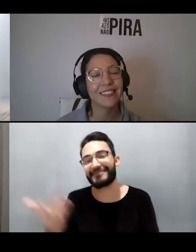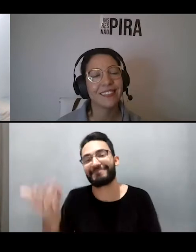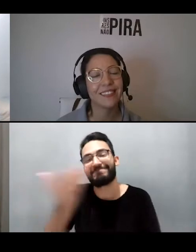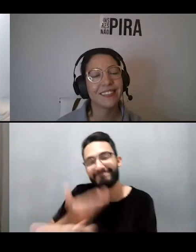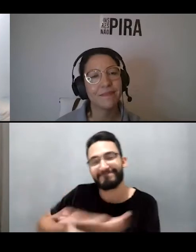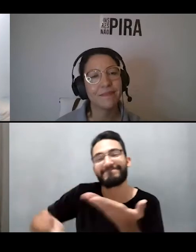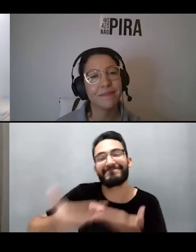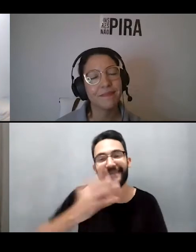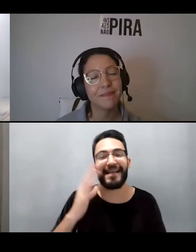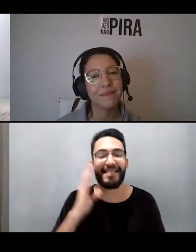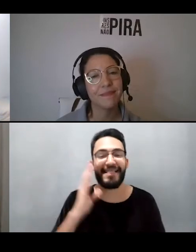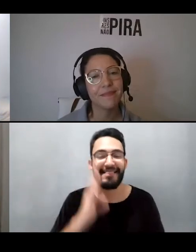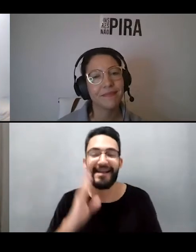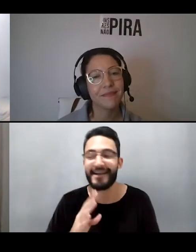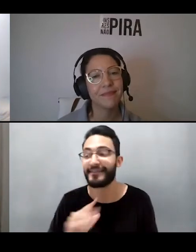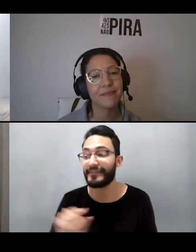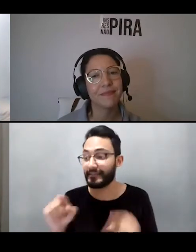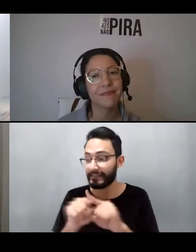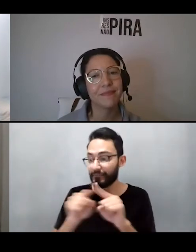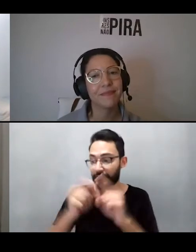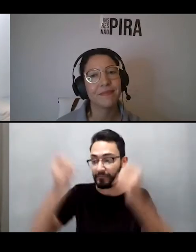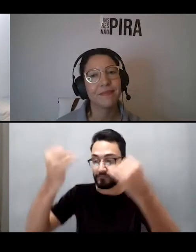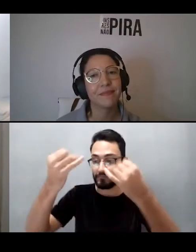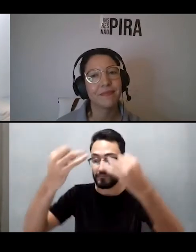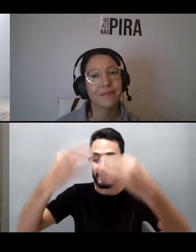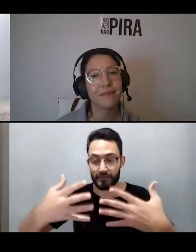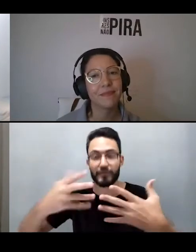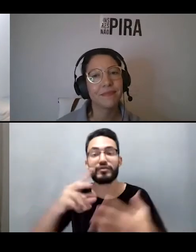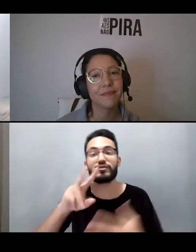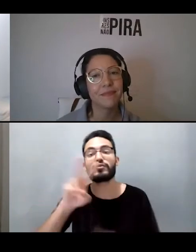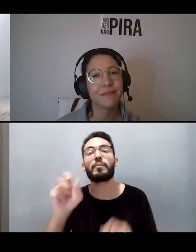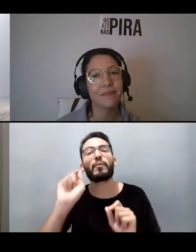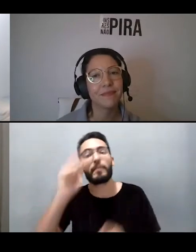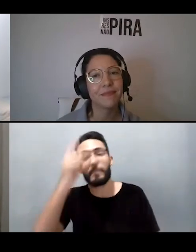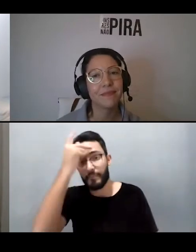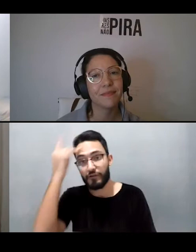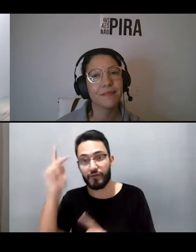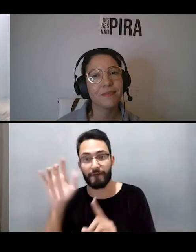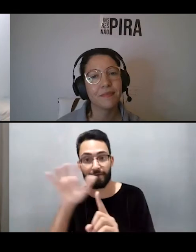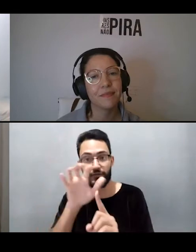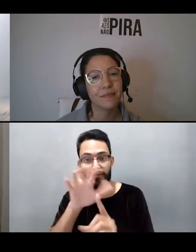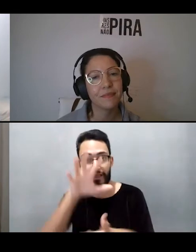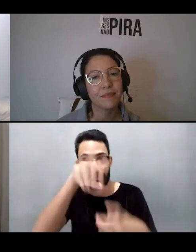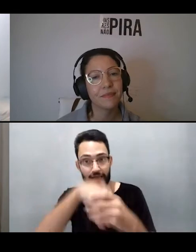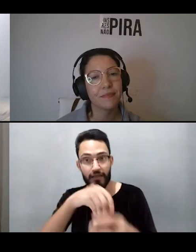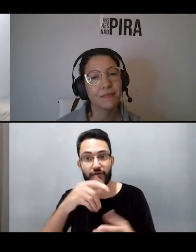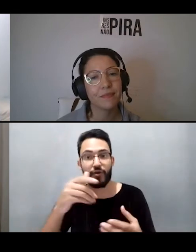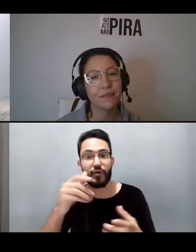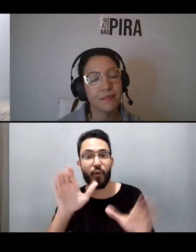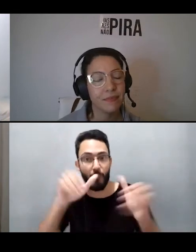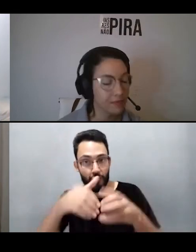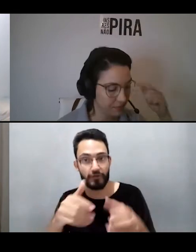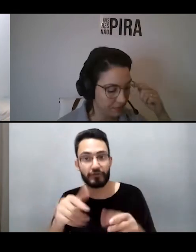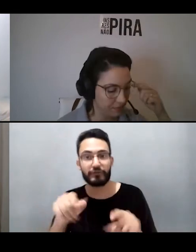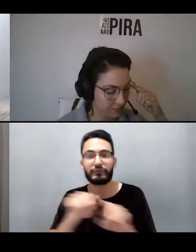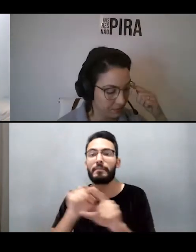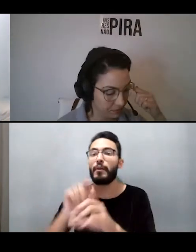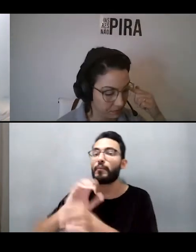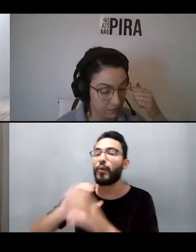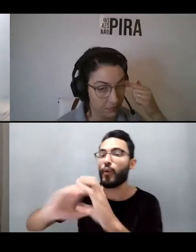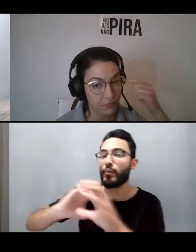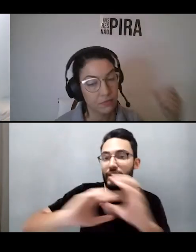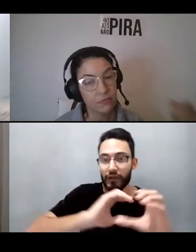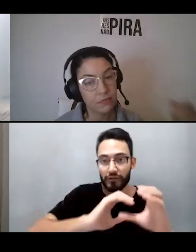Entrando aqui um pouquinho sobre as pessoas que são mais influenciadoras, né, dentro das comunidades e comunicadores aqui dentro do